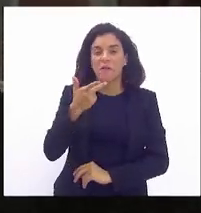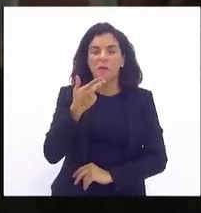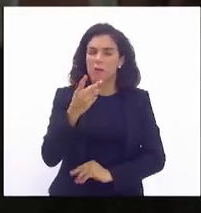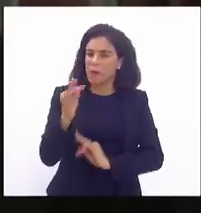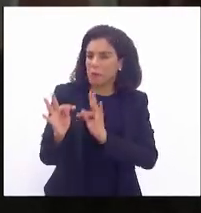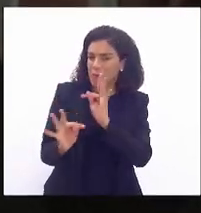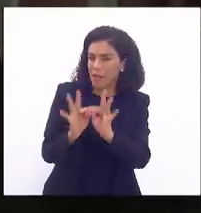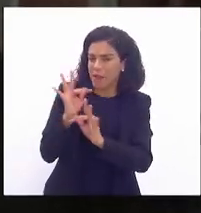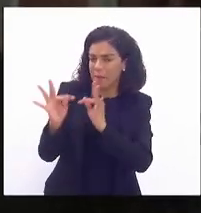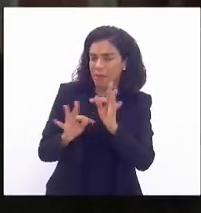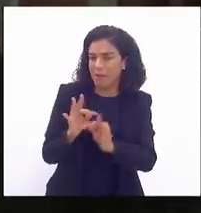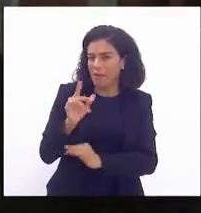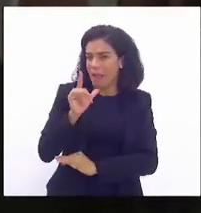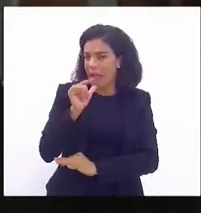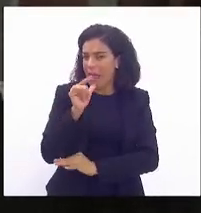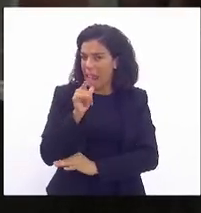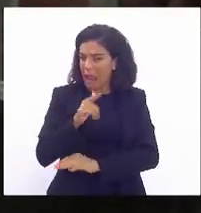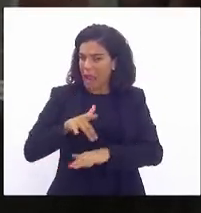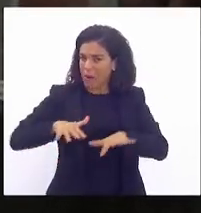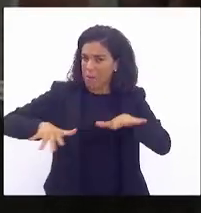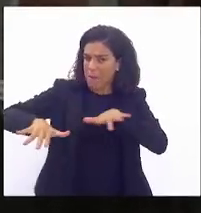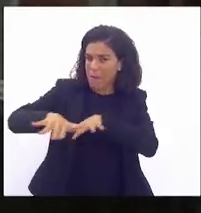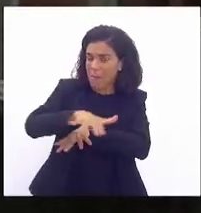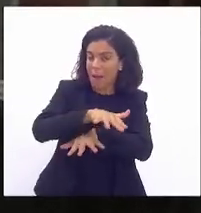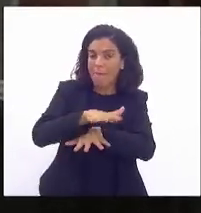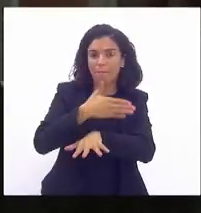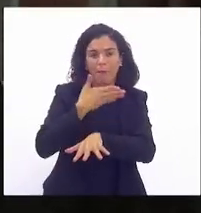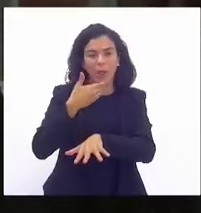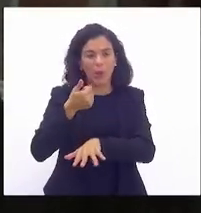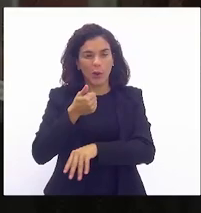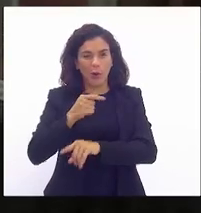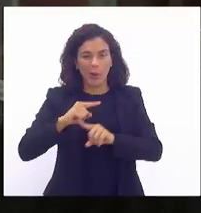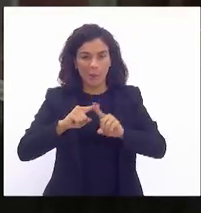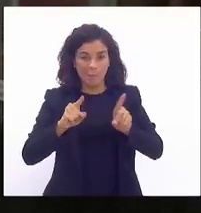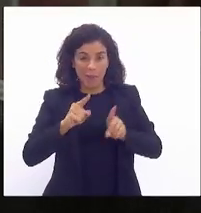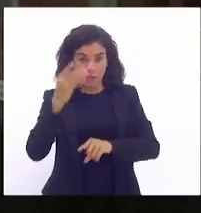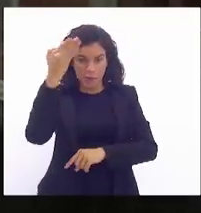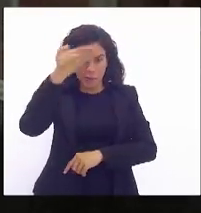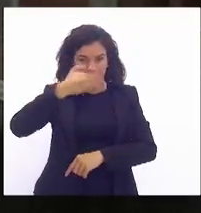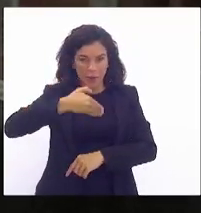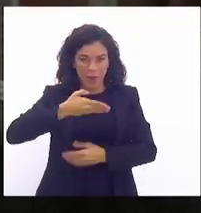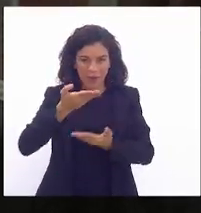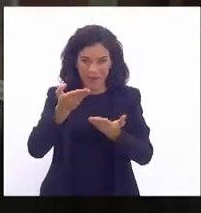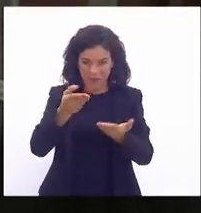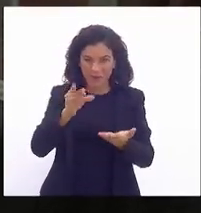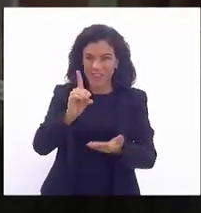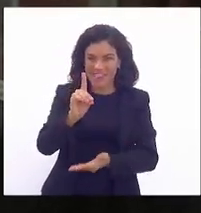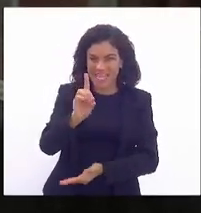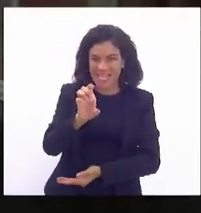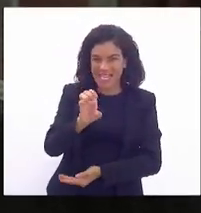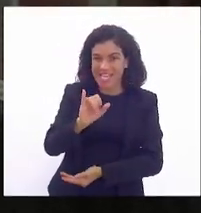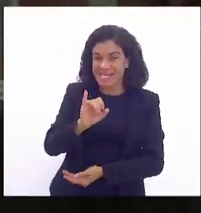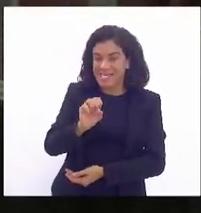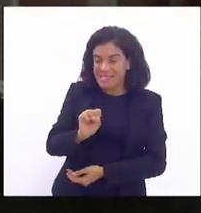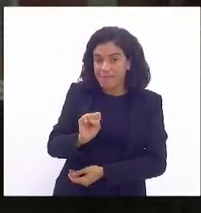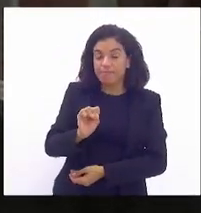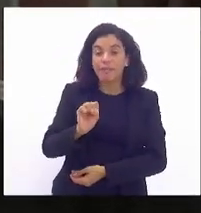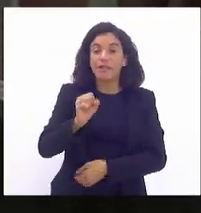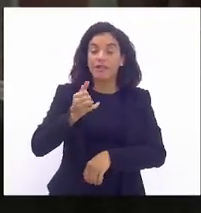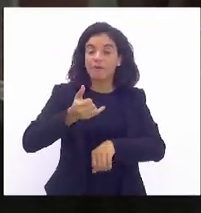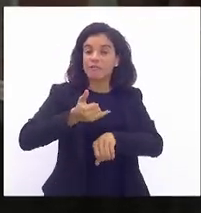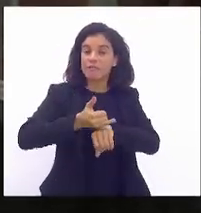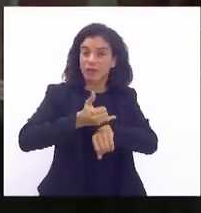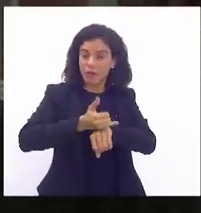dos afluentes da CSN muito melhorou. Mas eu aponto algo aqui para a senhora, dona Deise, de que em Volta